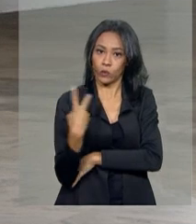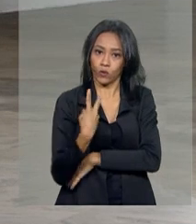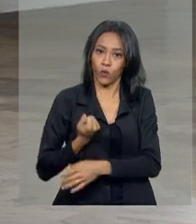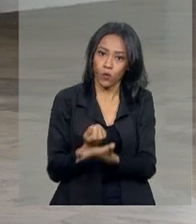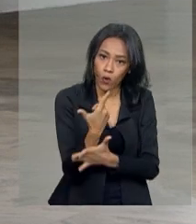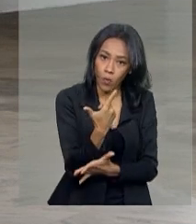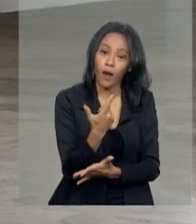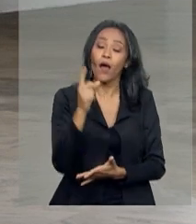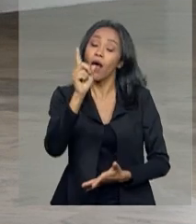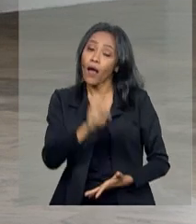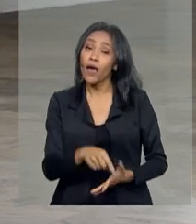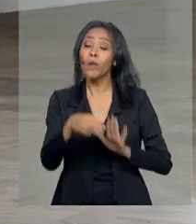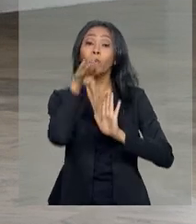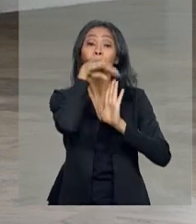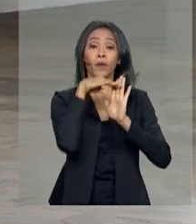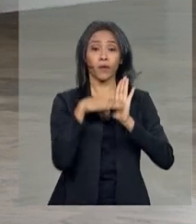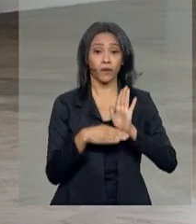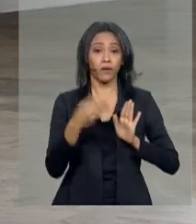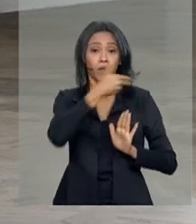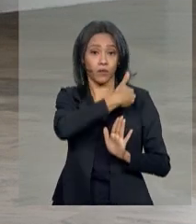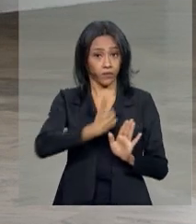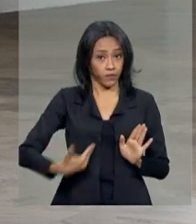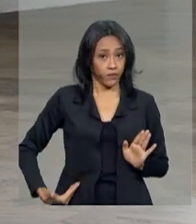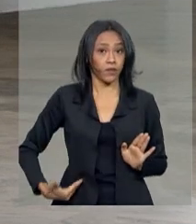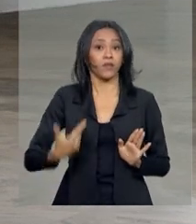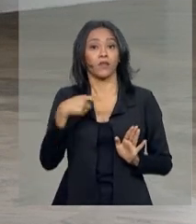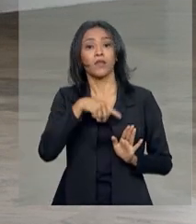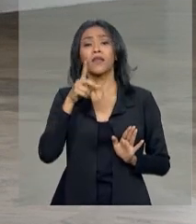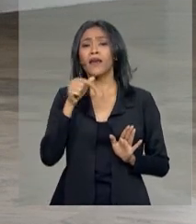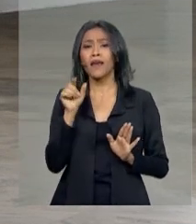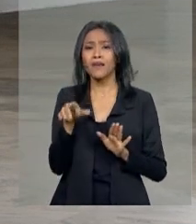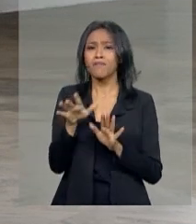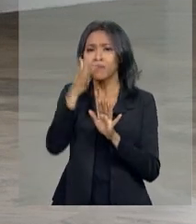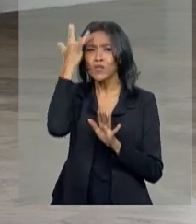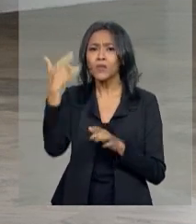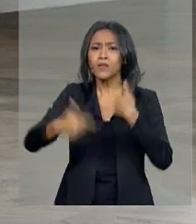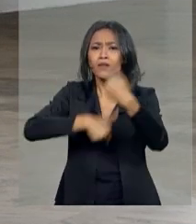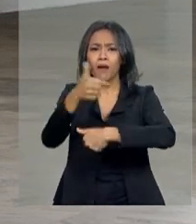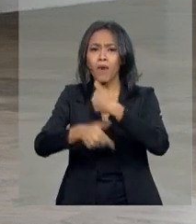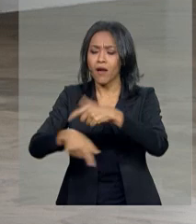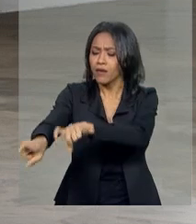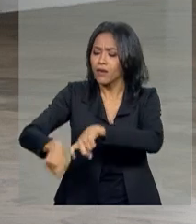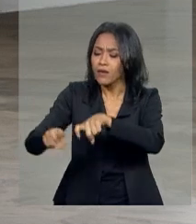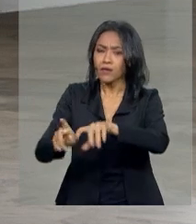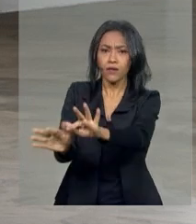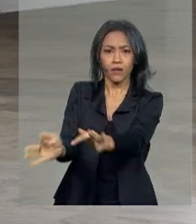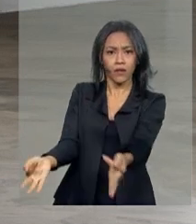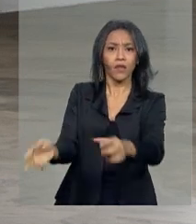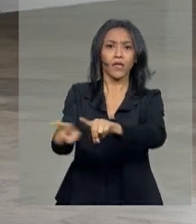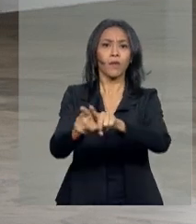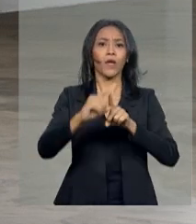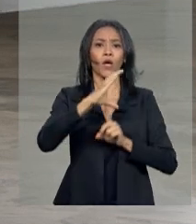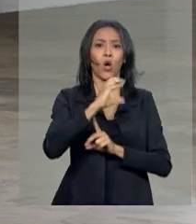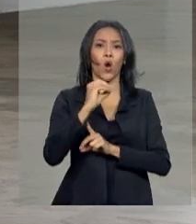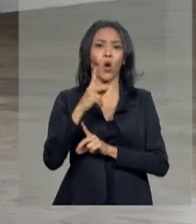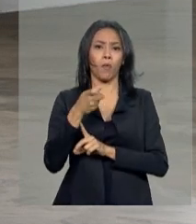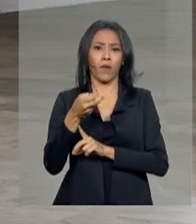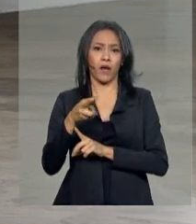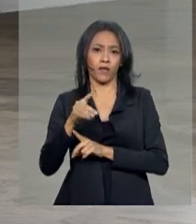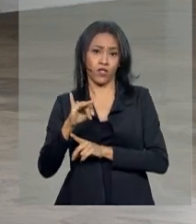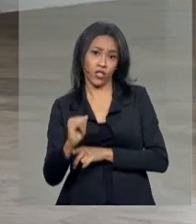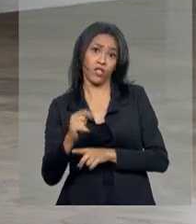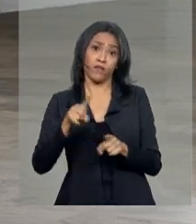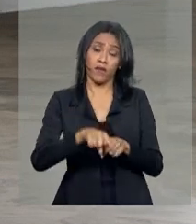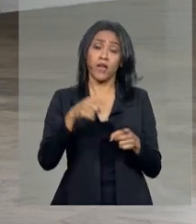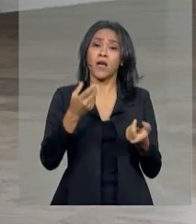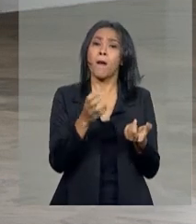programa de aquisição de alimentos e são voltados para pequenos produtores e suas cooperativas. Serão comprados itens como cereais,